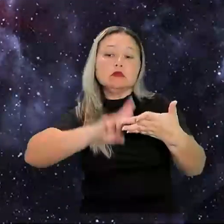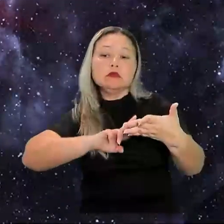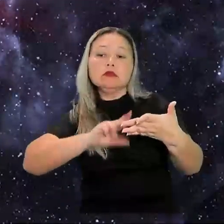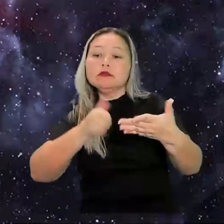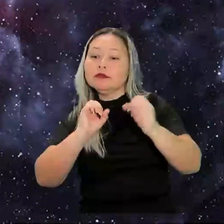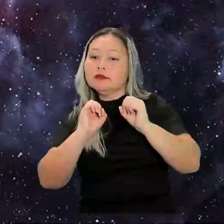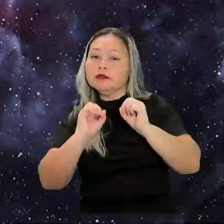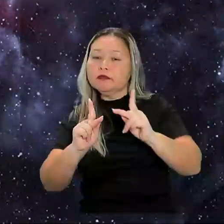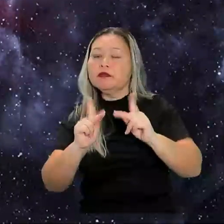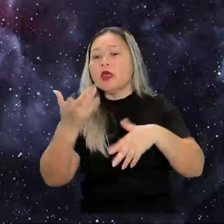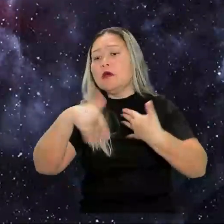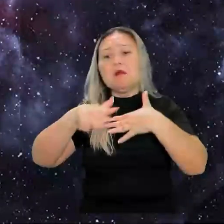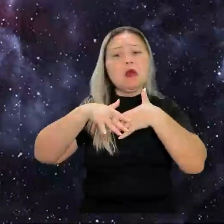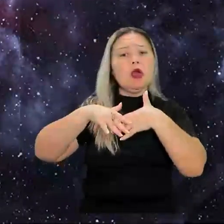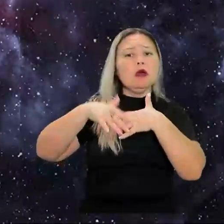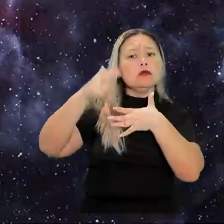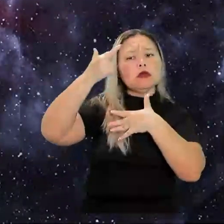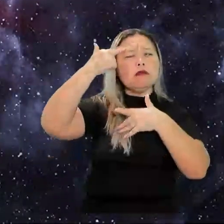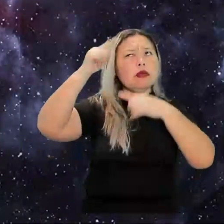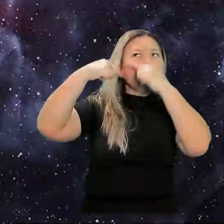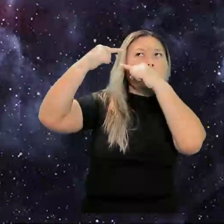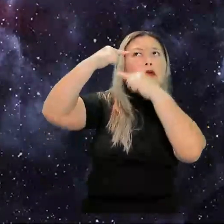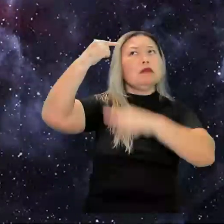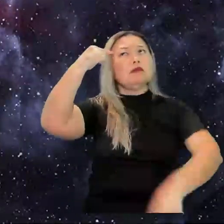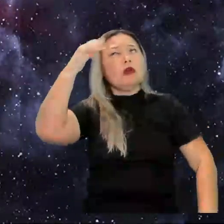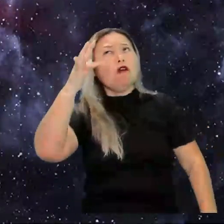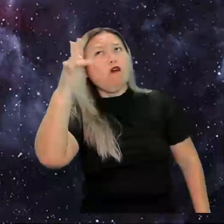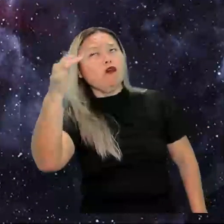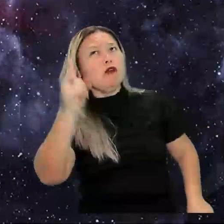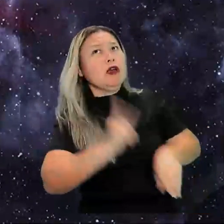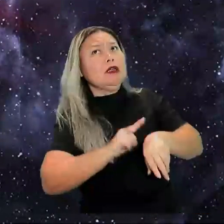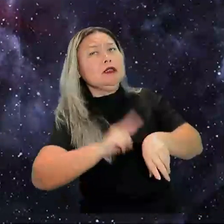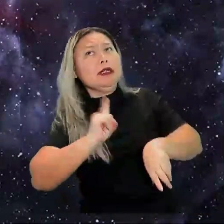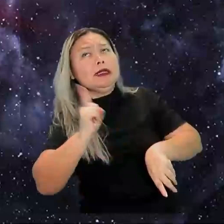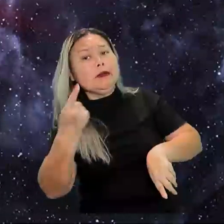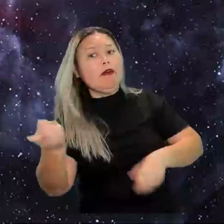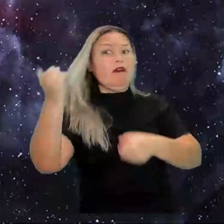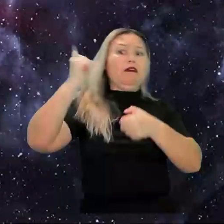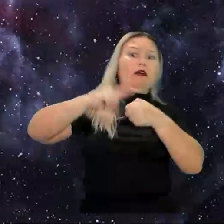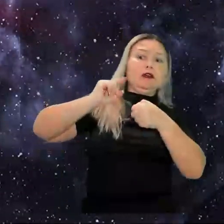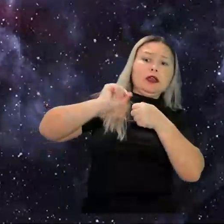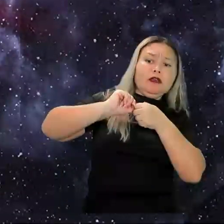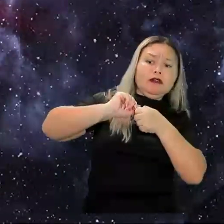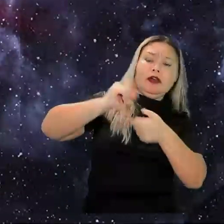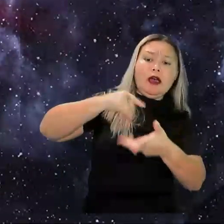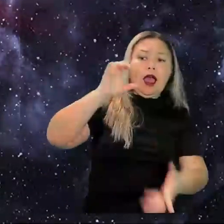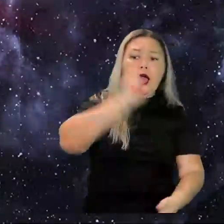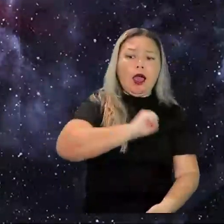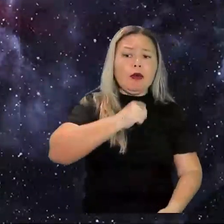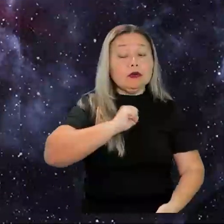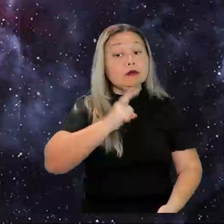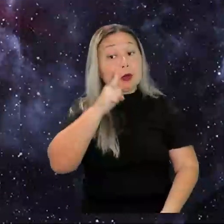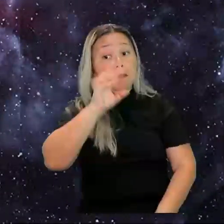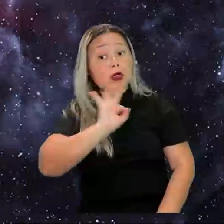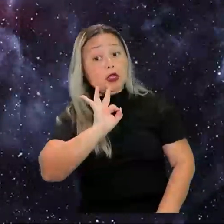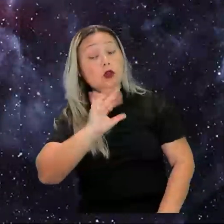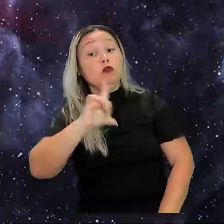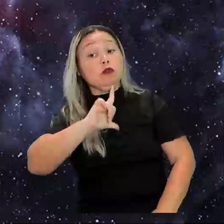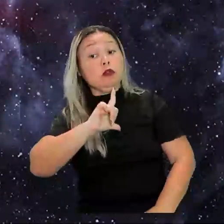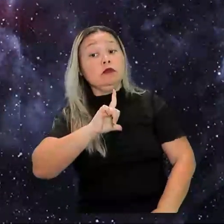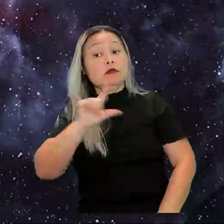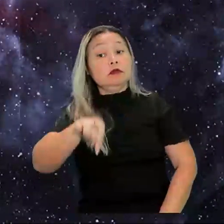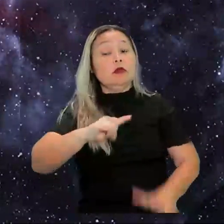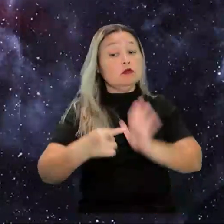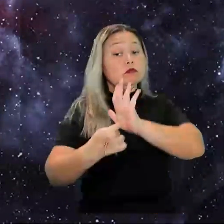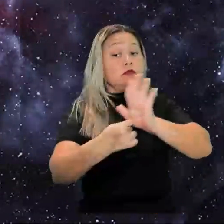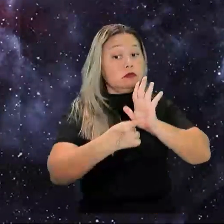aí. Porque matemática, assim, já consegue fazer uma previsão, não vai dar tempo. Então volta e faz logo, que é para não ter perigo, não é? Verdade. E o